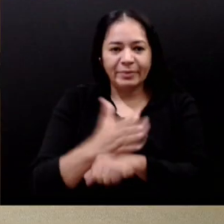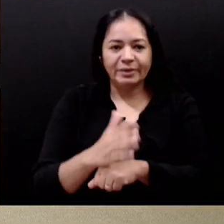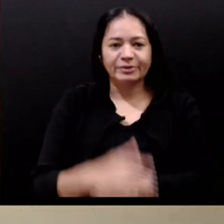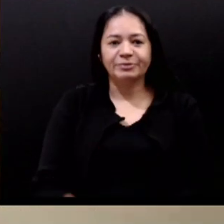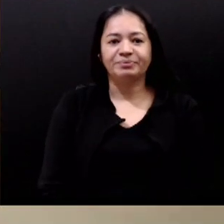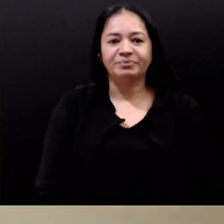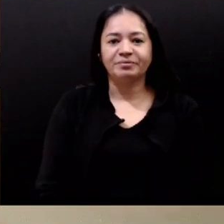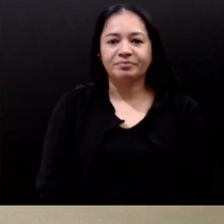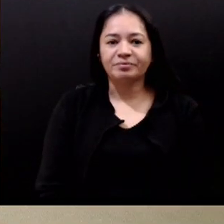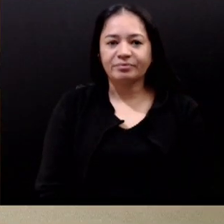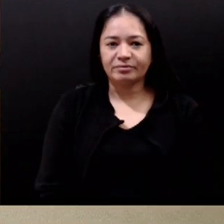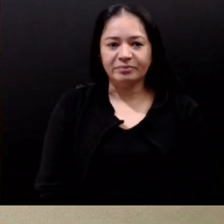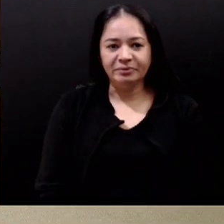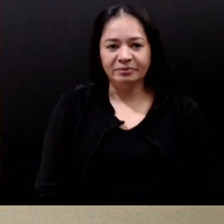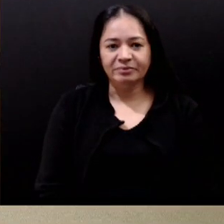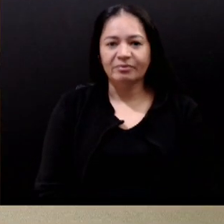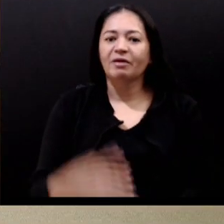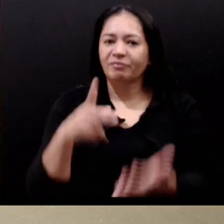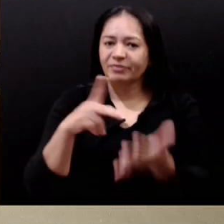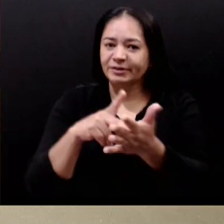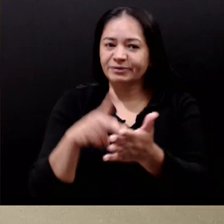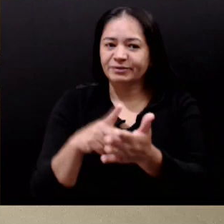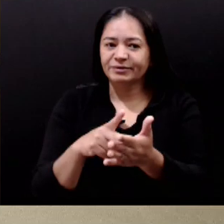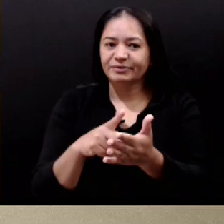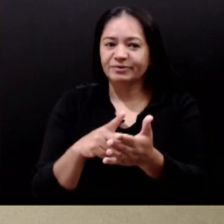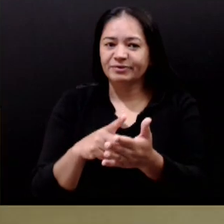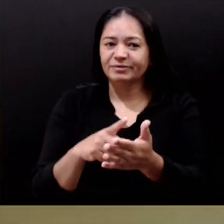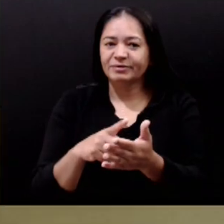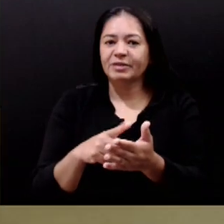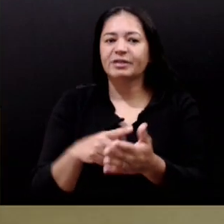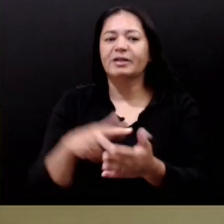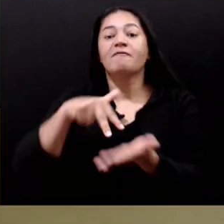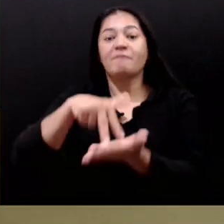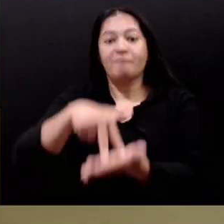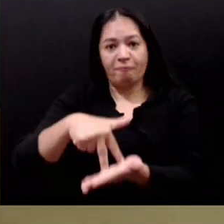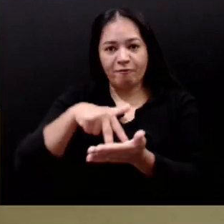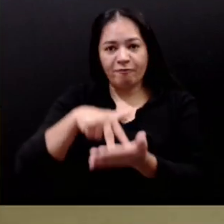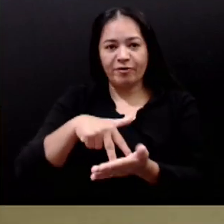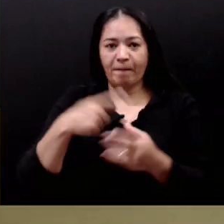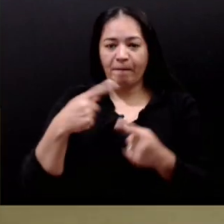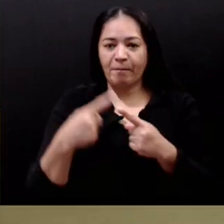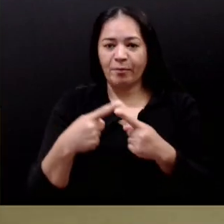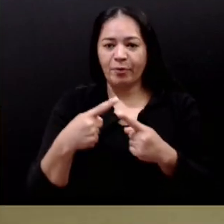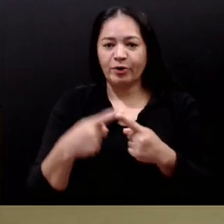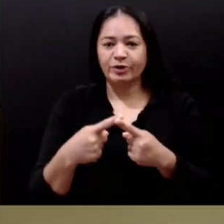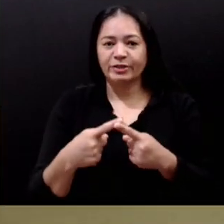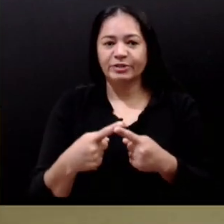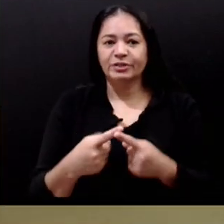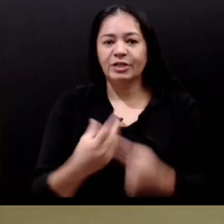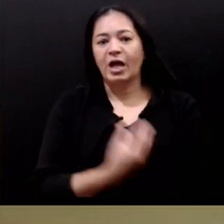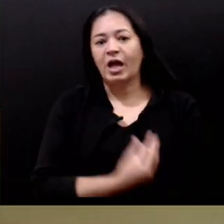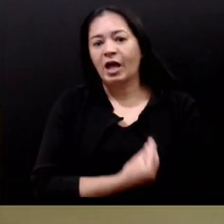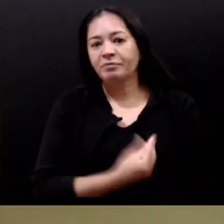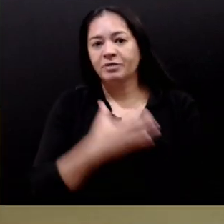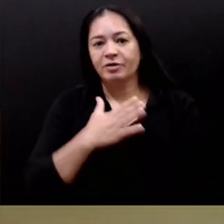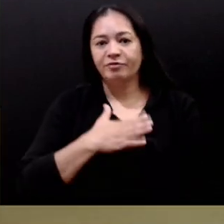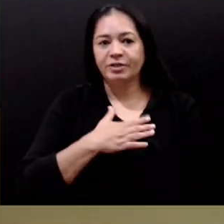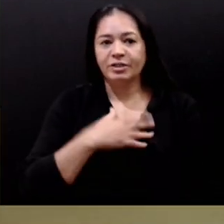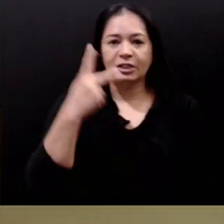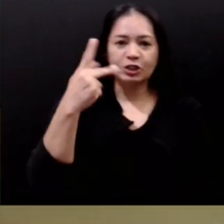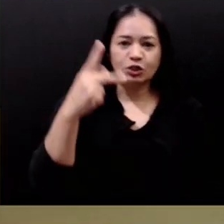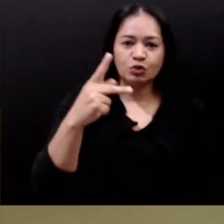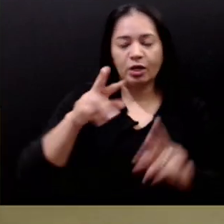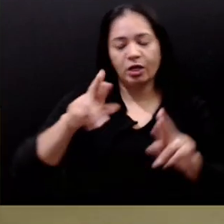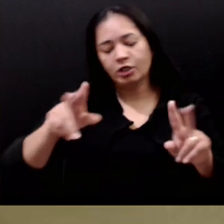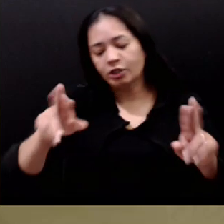Práticas realistas, pés no chão, Pé no né, chão. porque a realidade minha não é a sua e a sua não é do